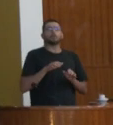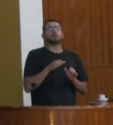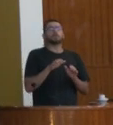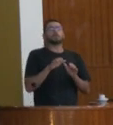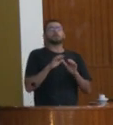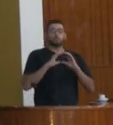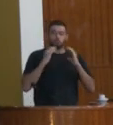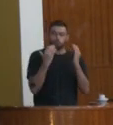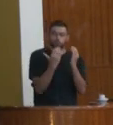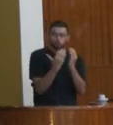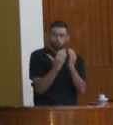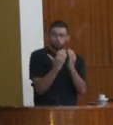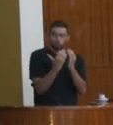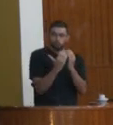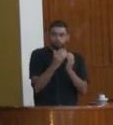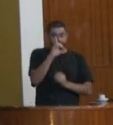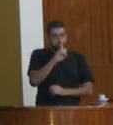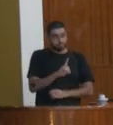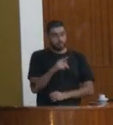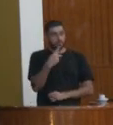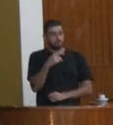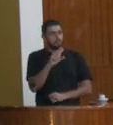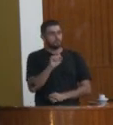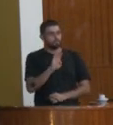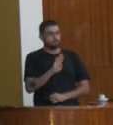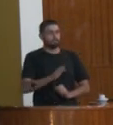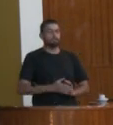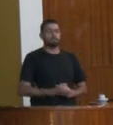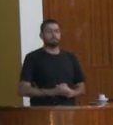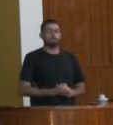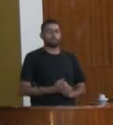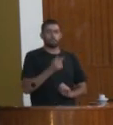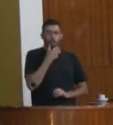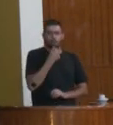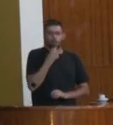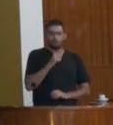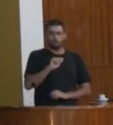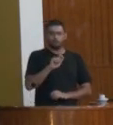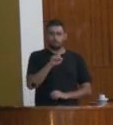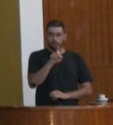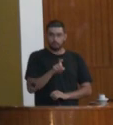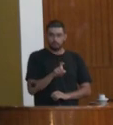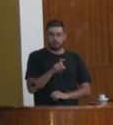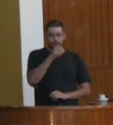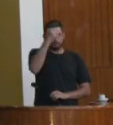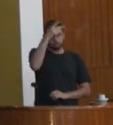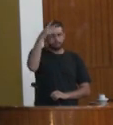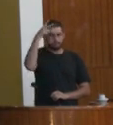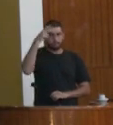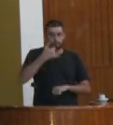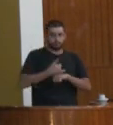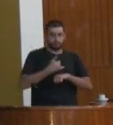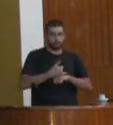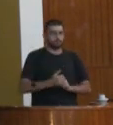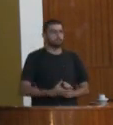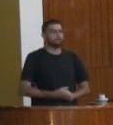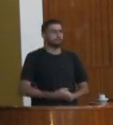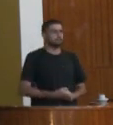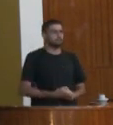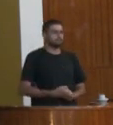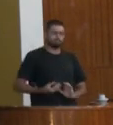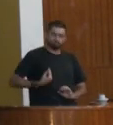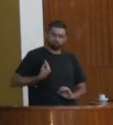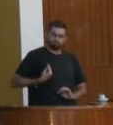da PSD, também presente. Senhor Alex, da Prefeitura de Volta Redonda,